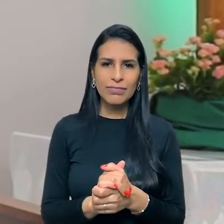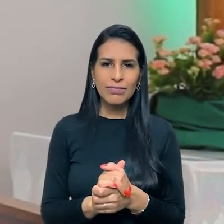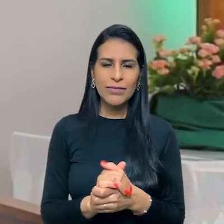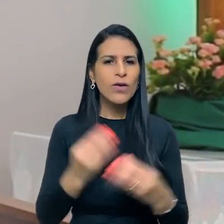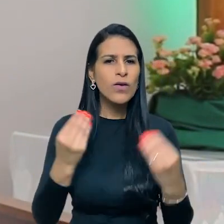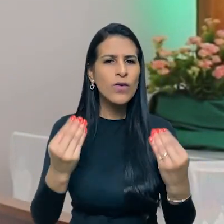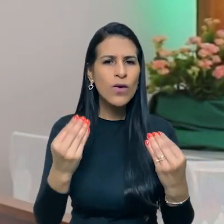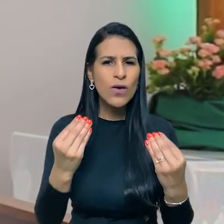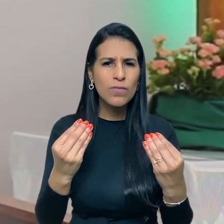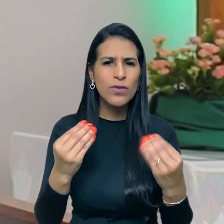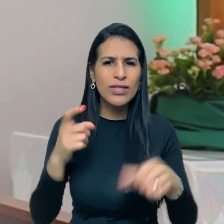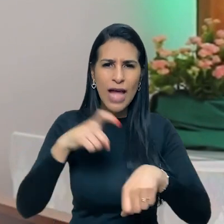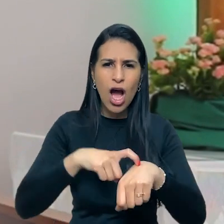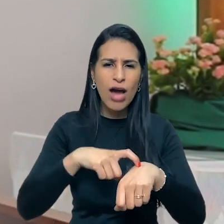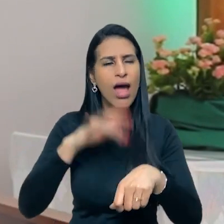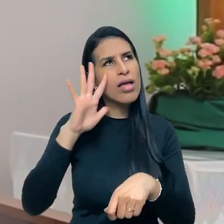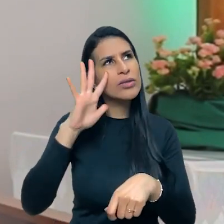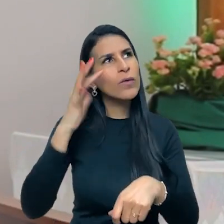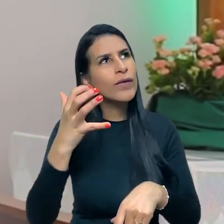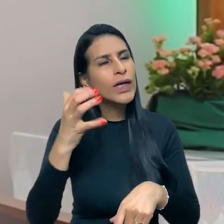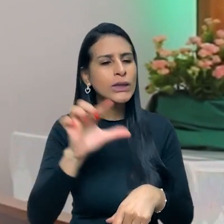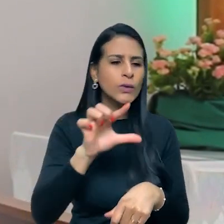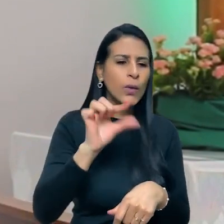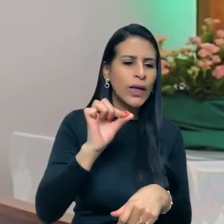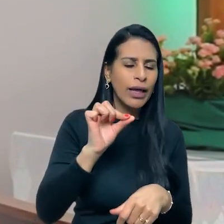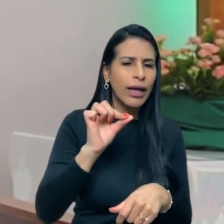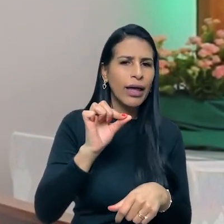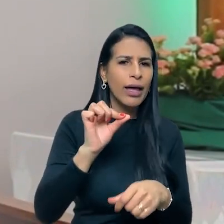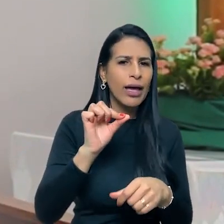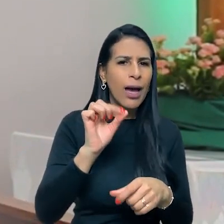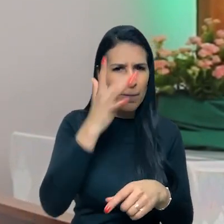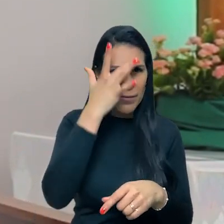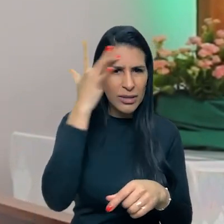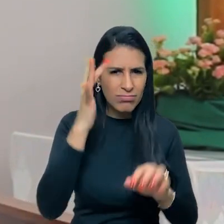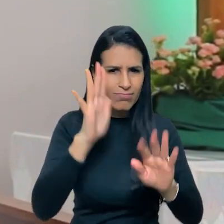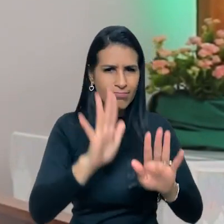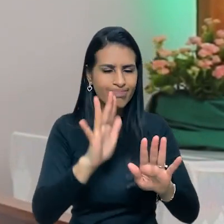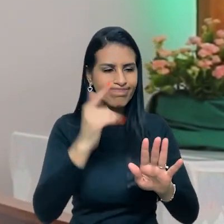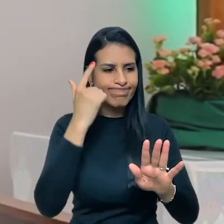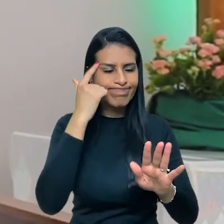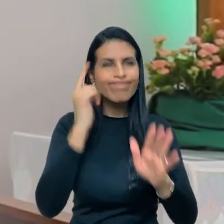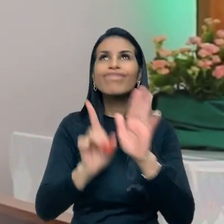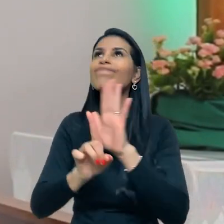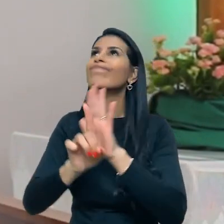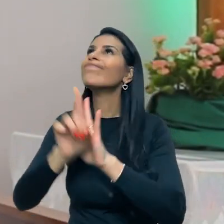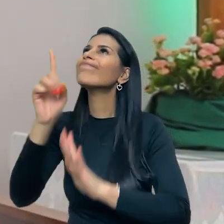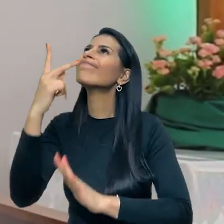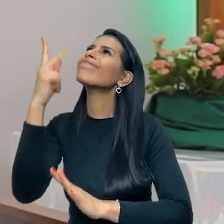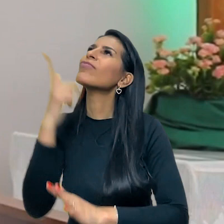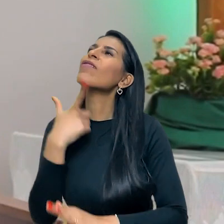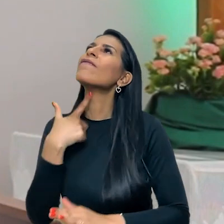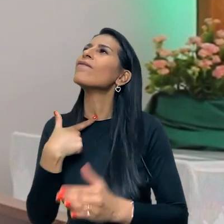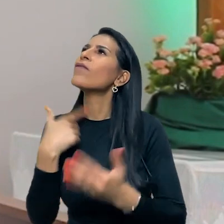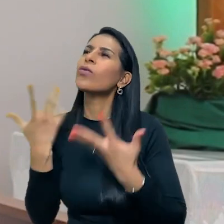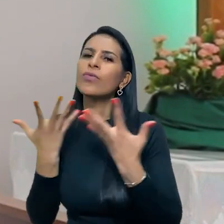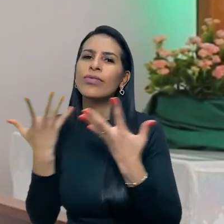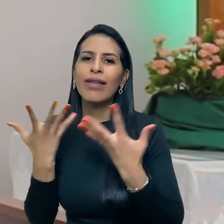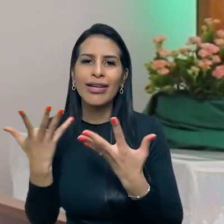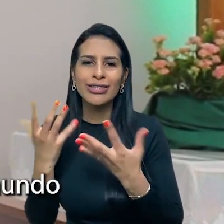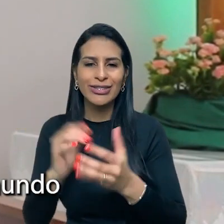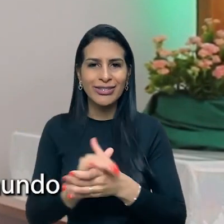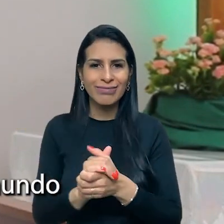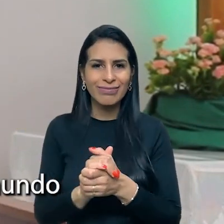pergunta pela vontade de Deus em meio às decisões? O que alegra e promove